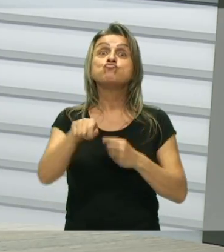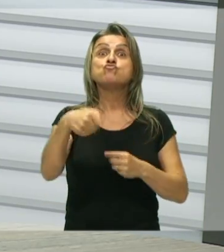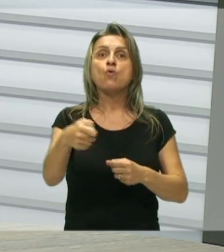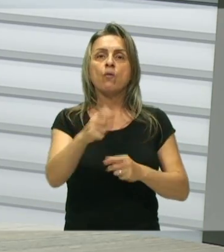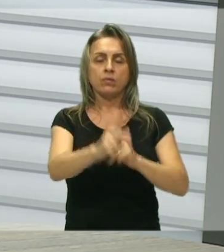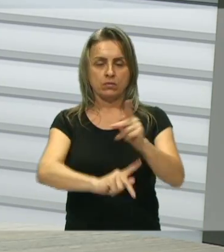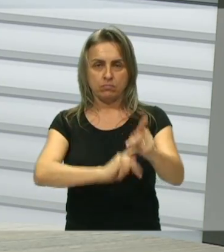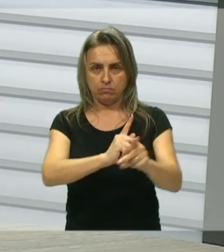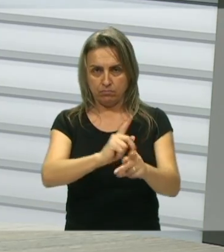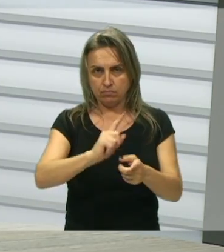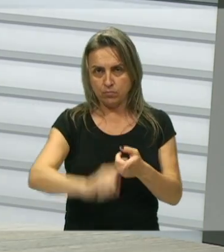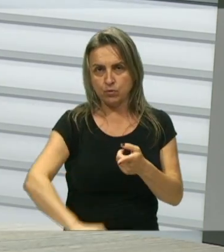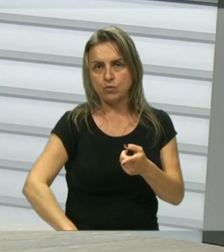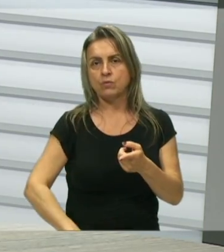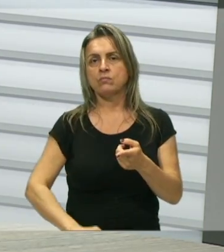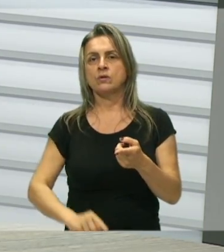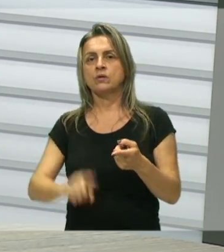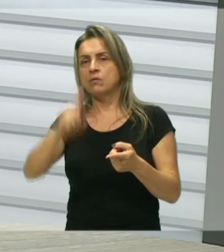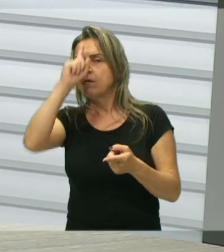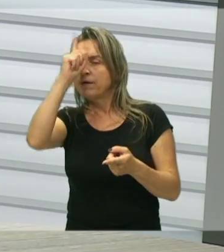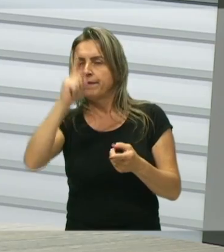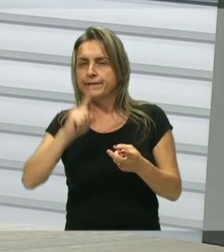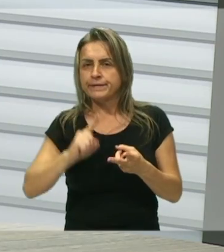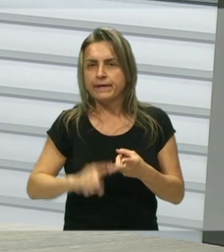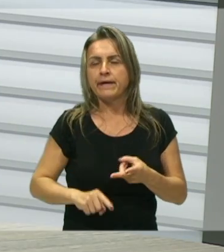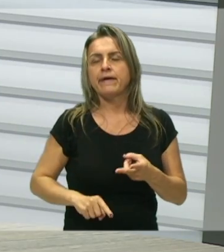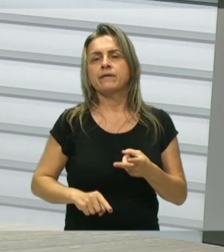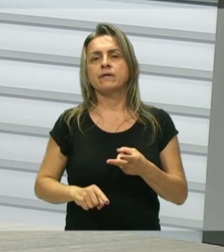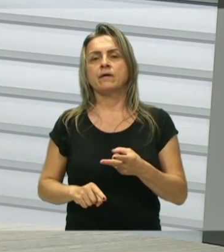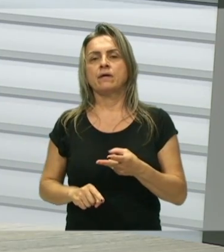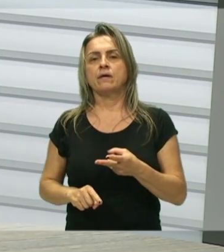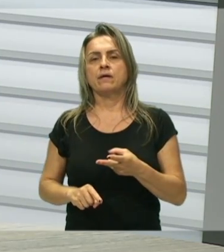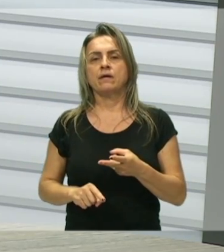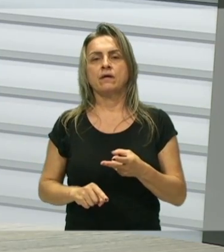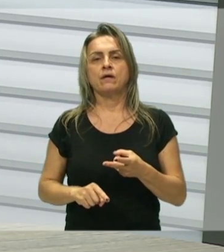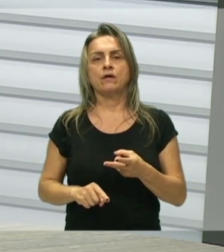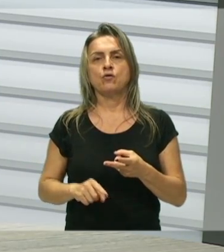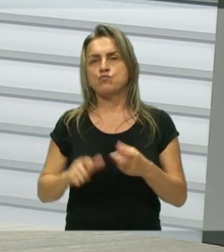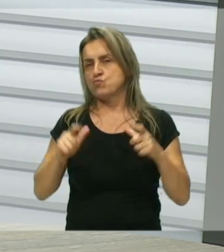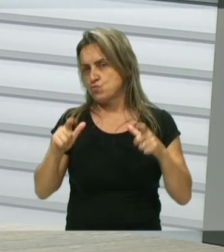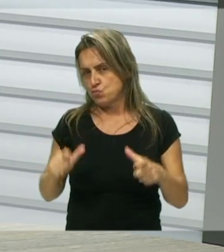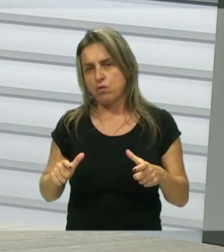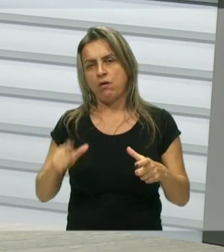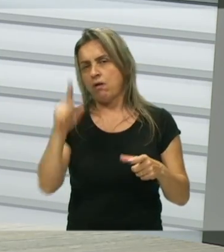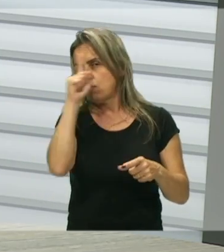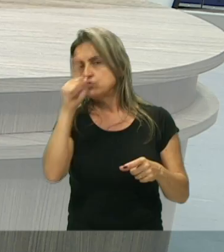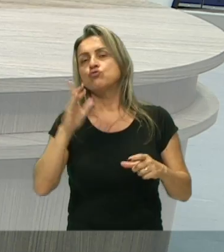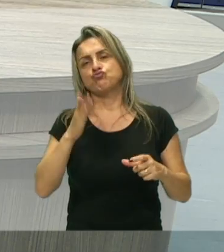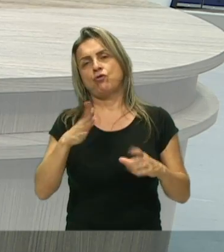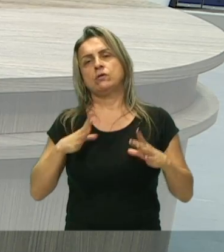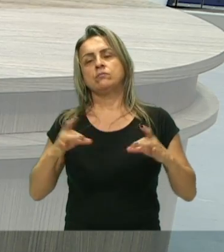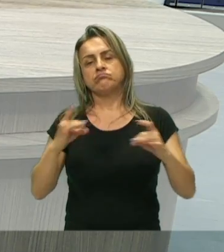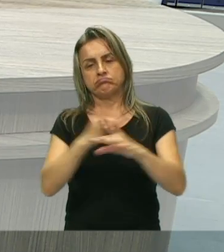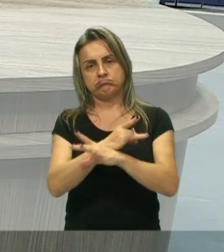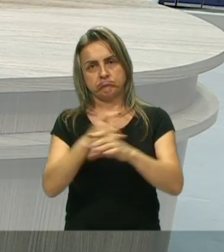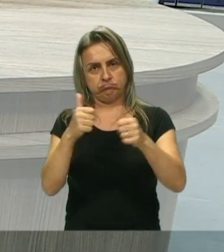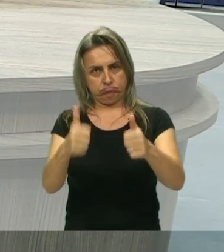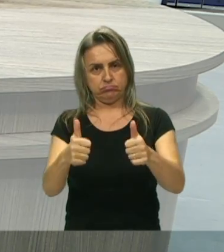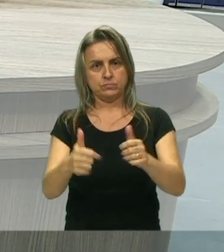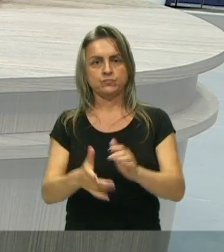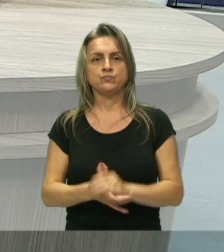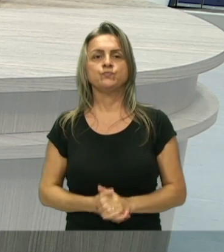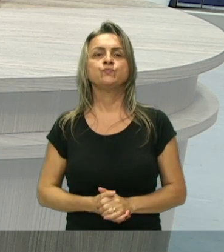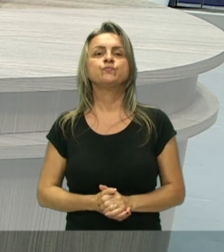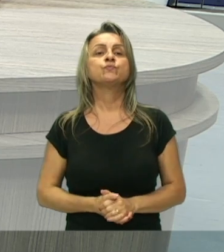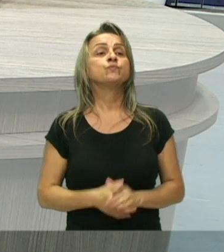em termos de ideias, né, a pré já está praticamente pronta. Vai ter essa agora no